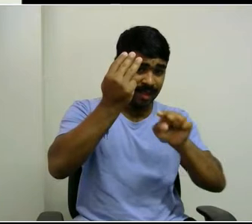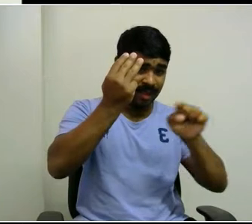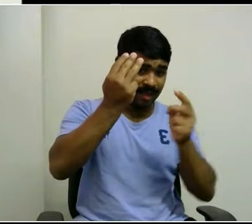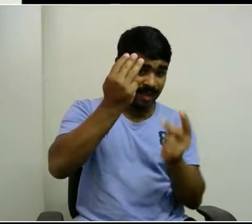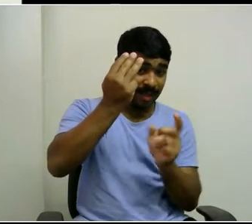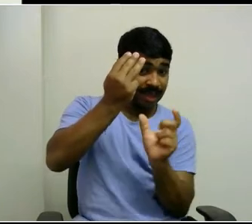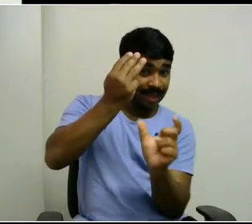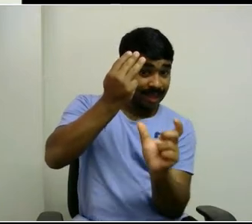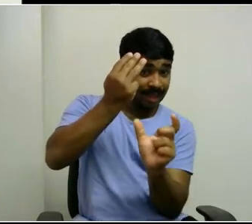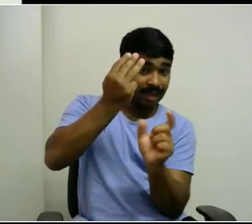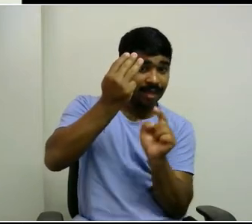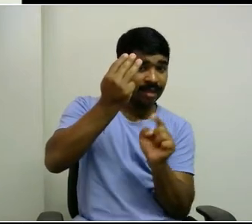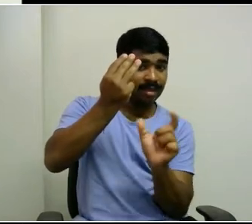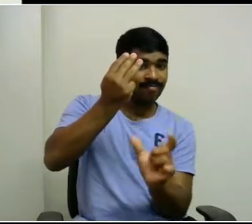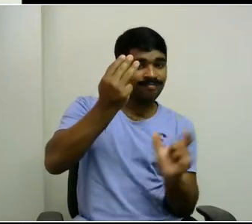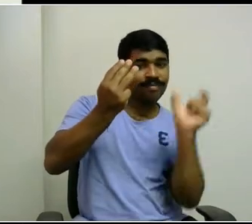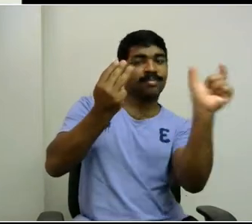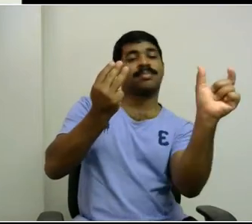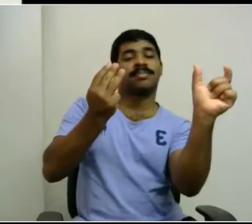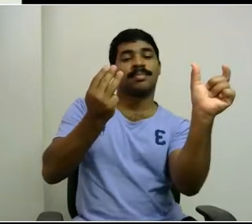Ó, 3.